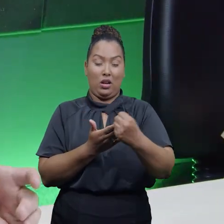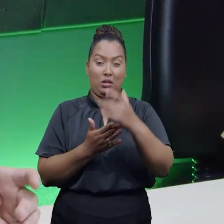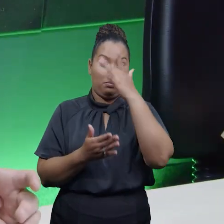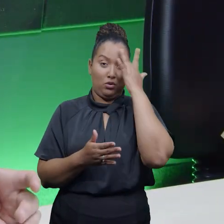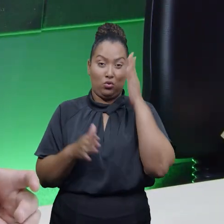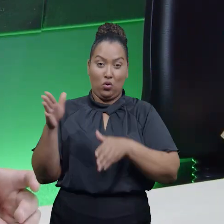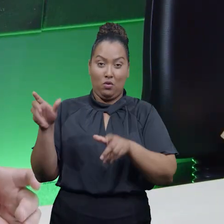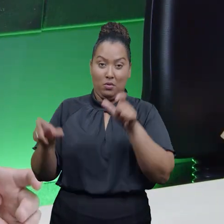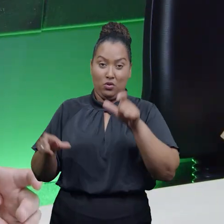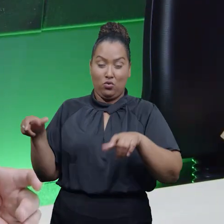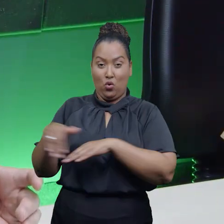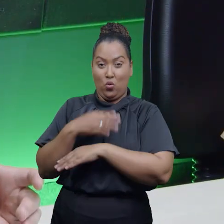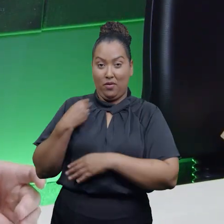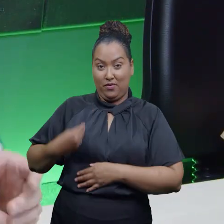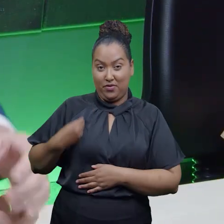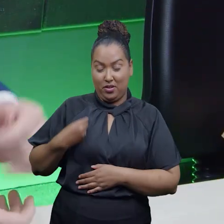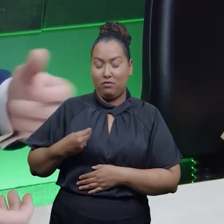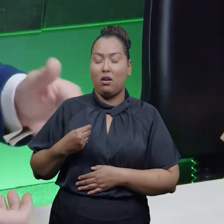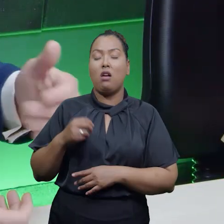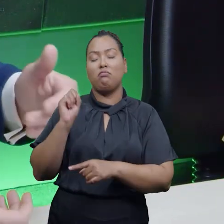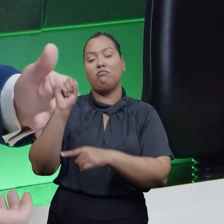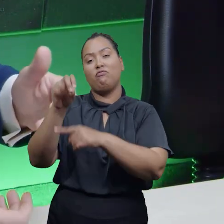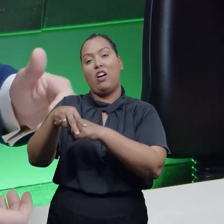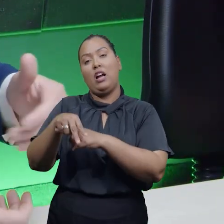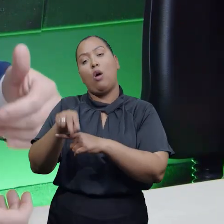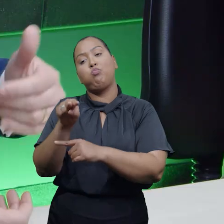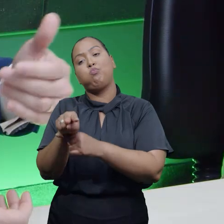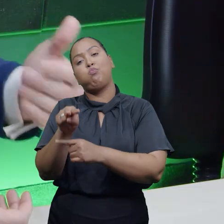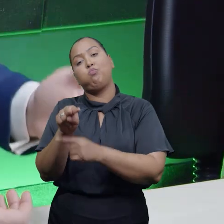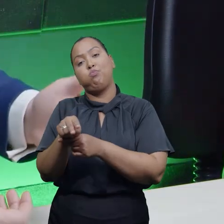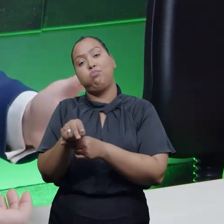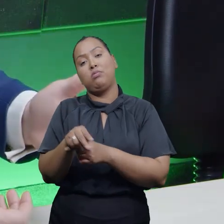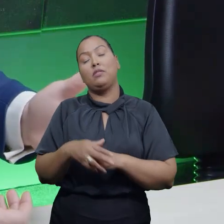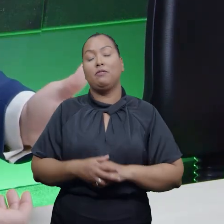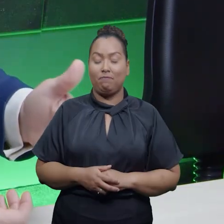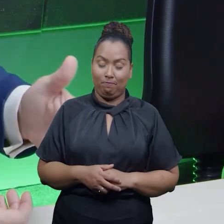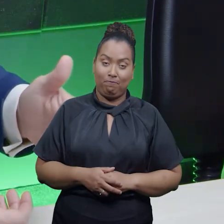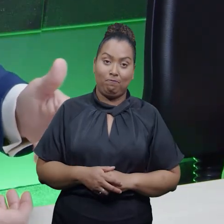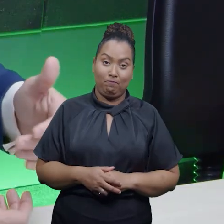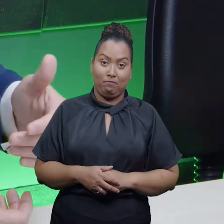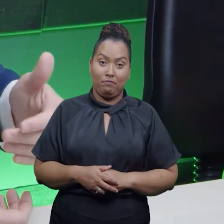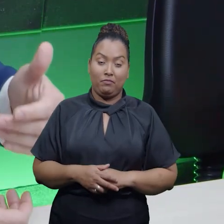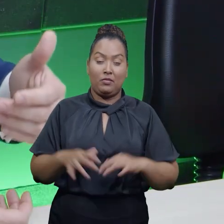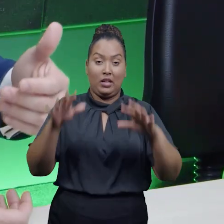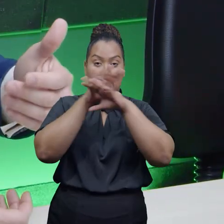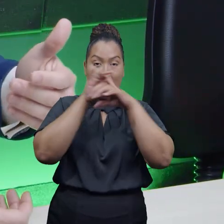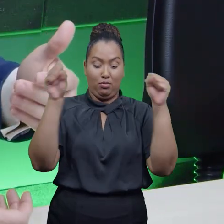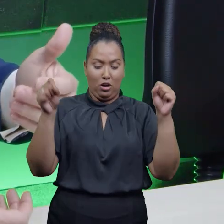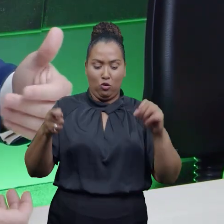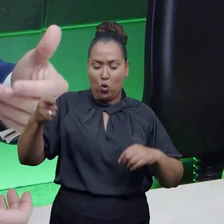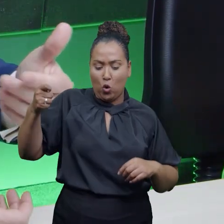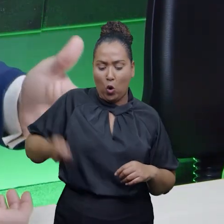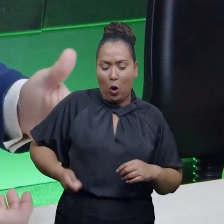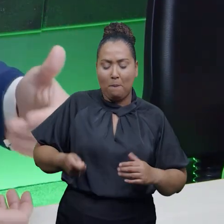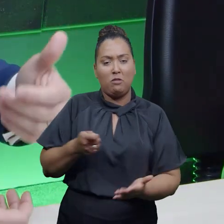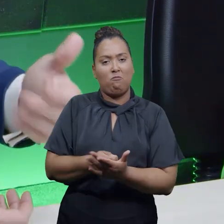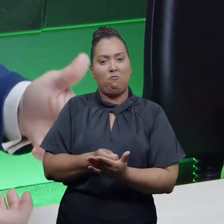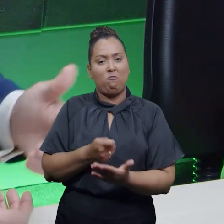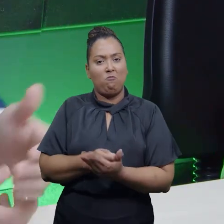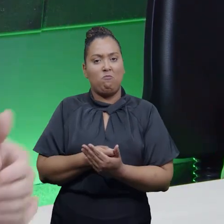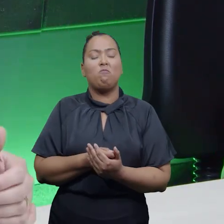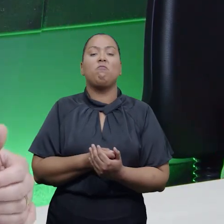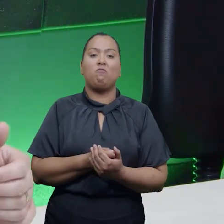contratos públicos para a população em situação de rua. Então foram todas atuações que o tribunal foi bastante